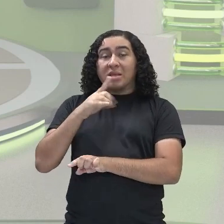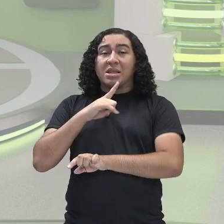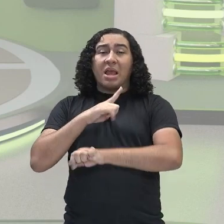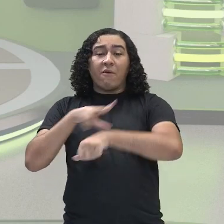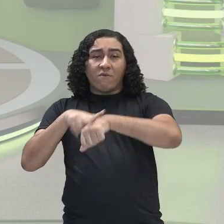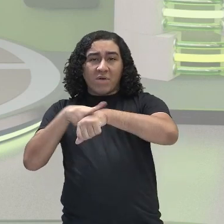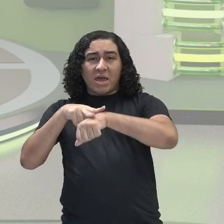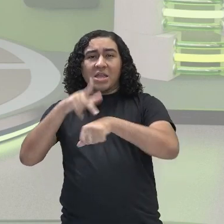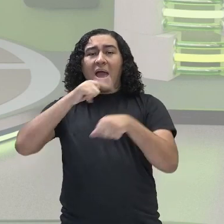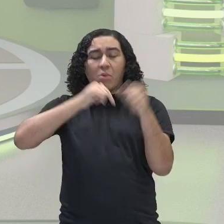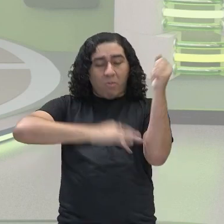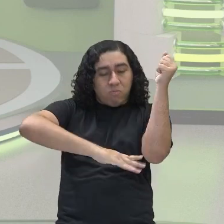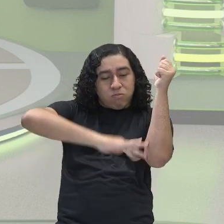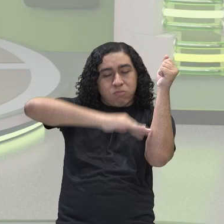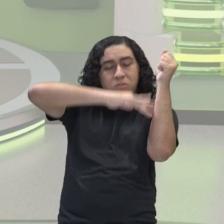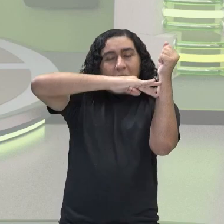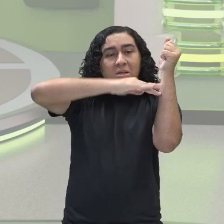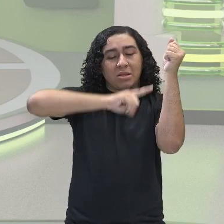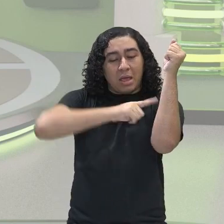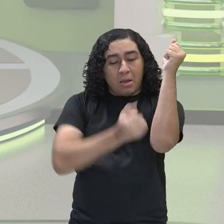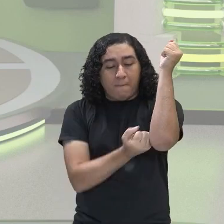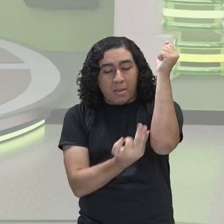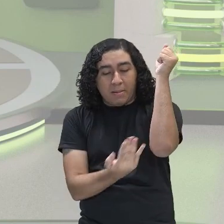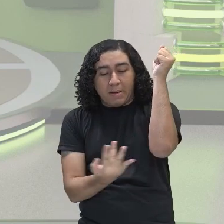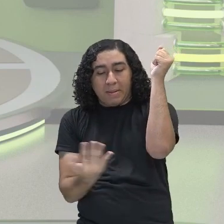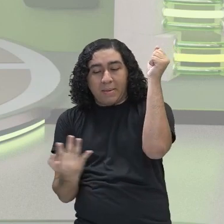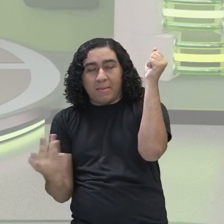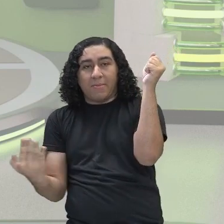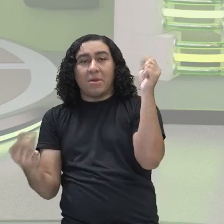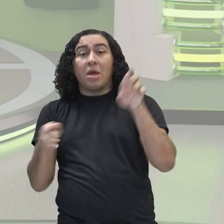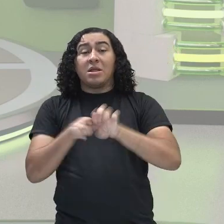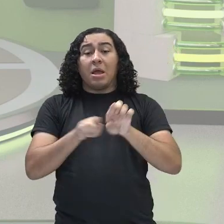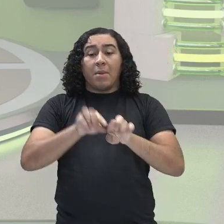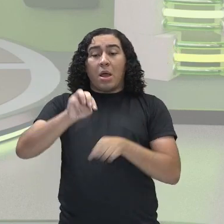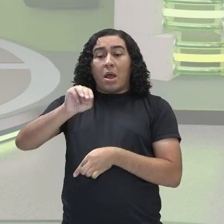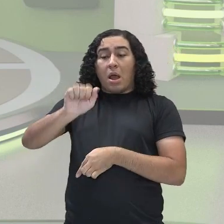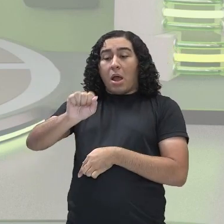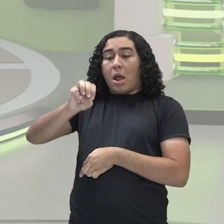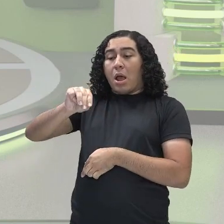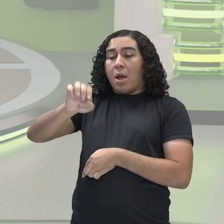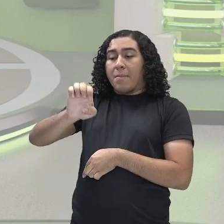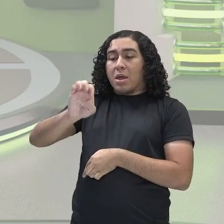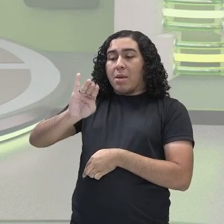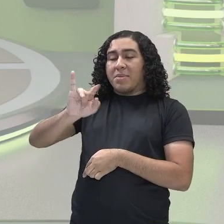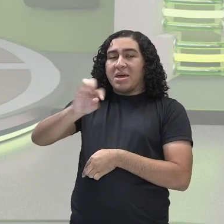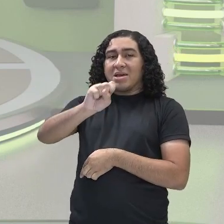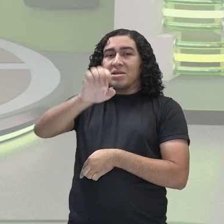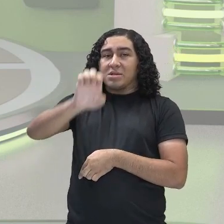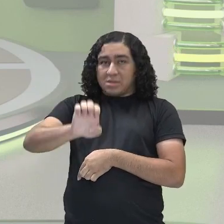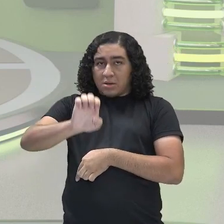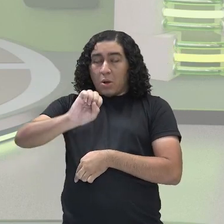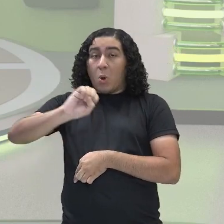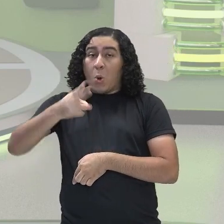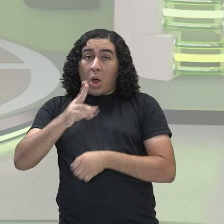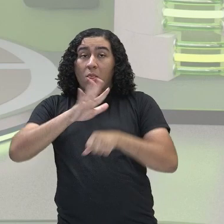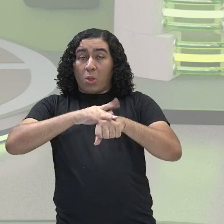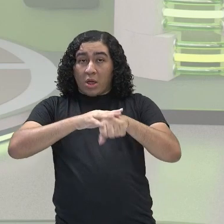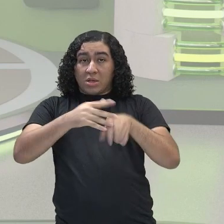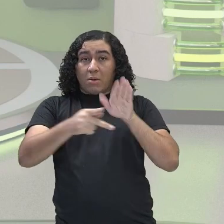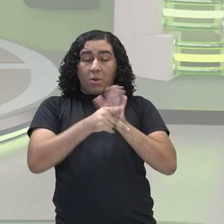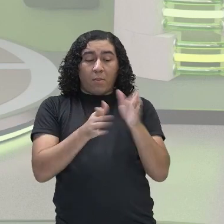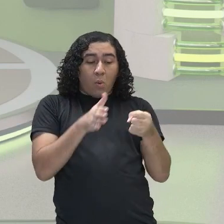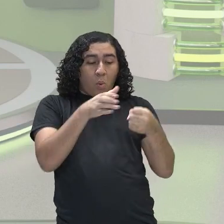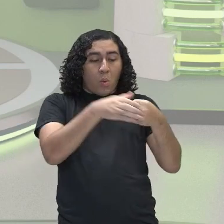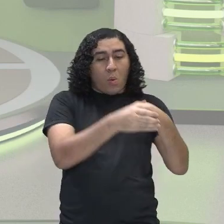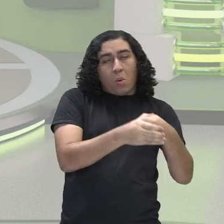sei que você já ouviu falar, por exemplo, sobre a amebíase, né? Ou seja, uma doença relacionada a esse reino. Esse reino, pessoal,